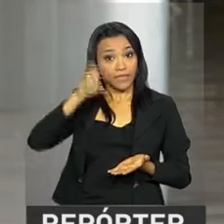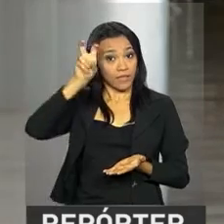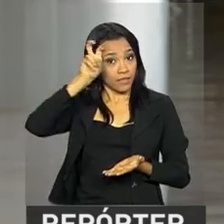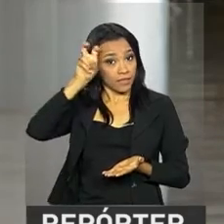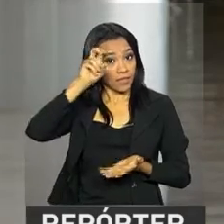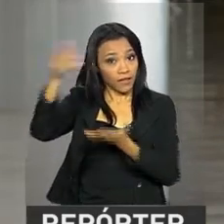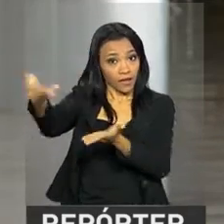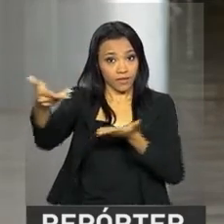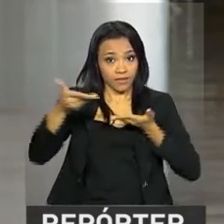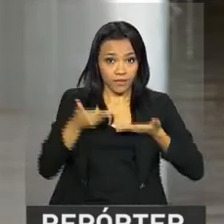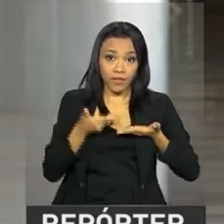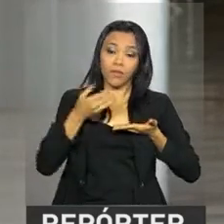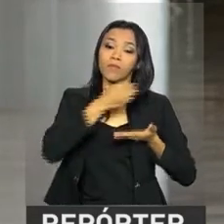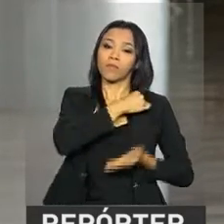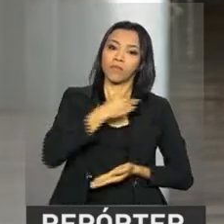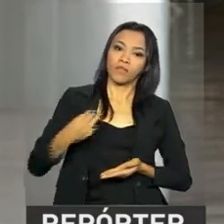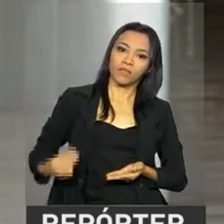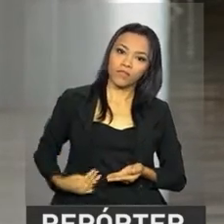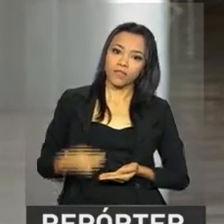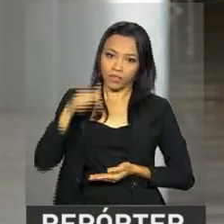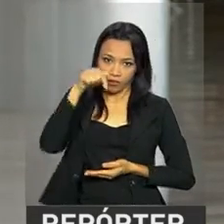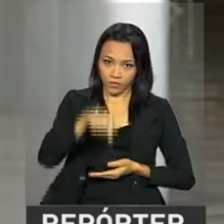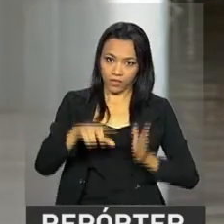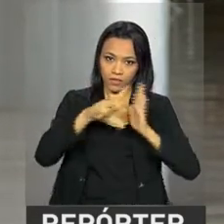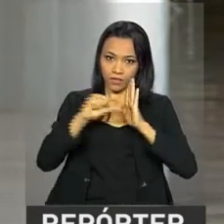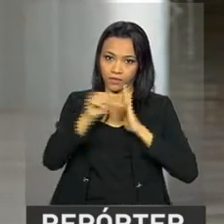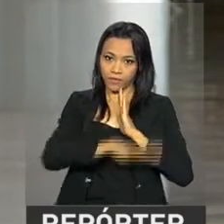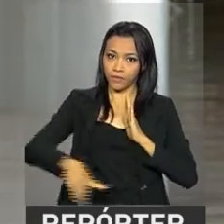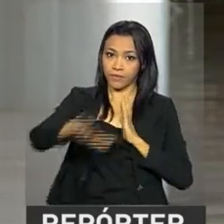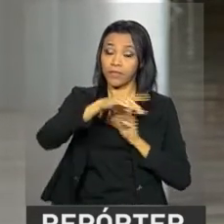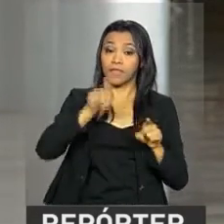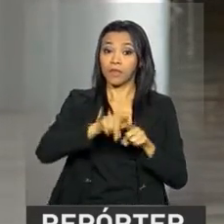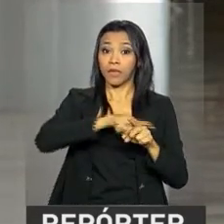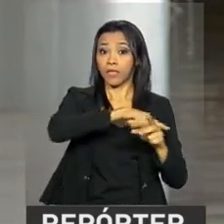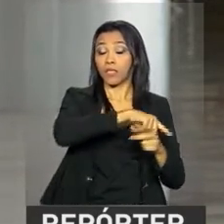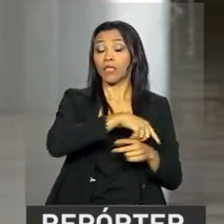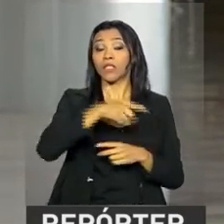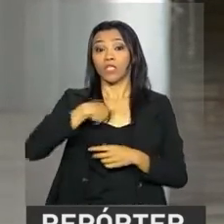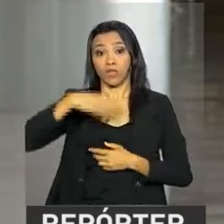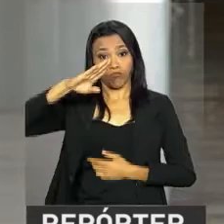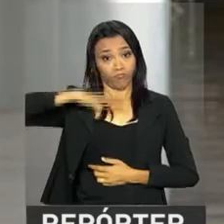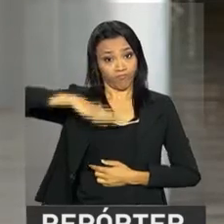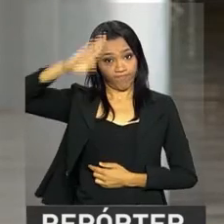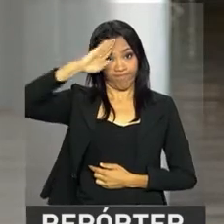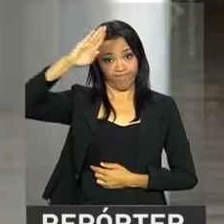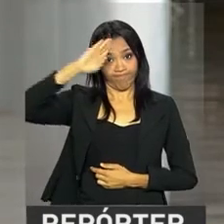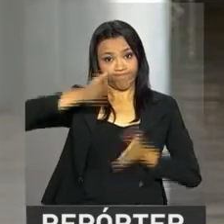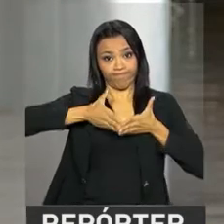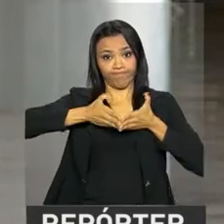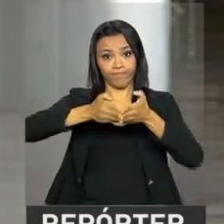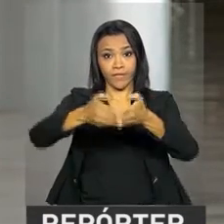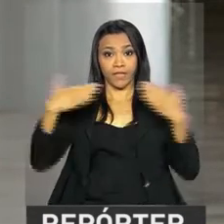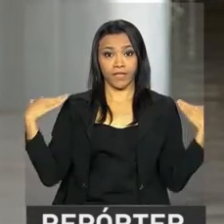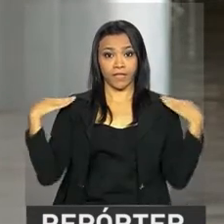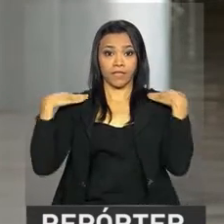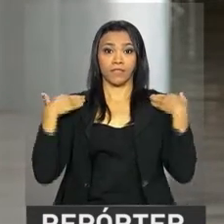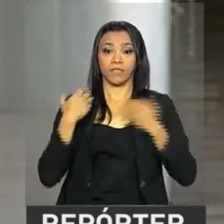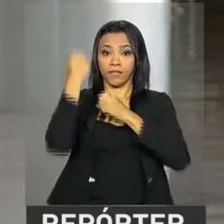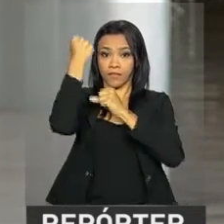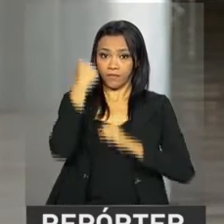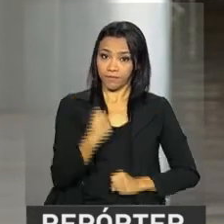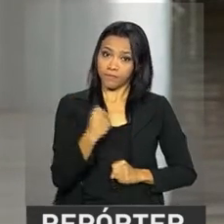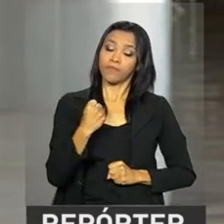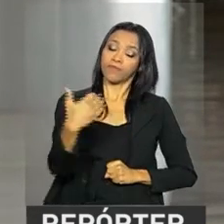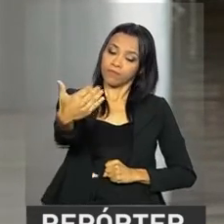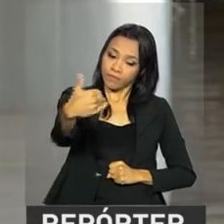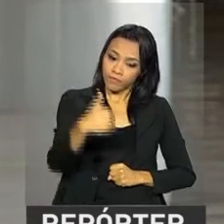ministros de estado aqui no palácio do planalto também comandantes das três forças armadas o primeiro compromisso é daqui a pouco às 9 45 da